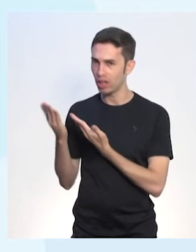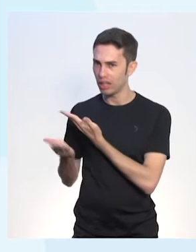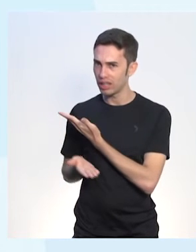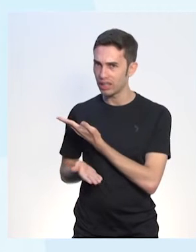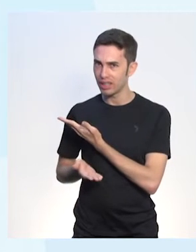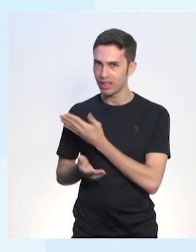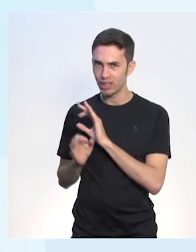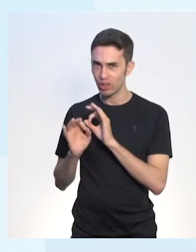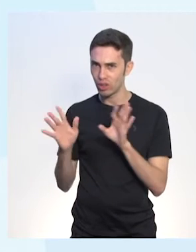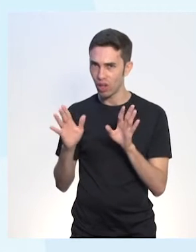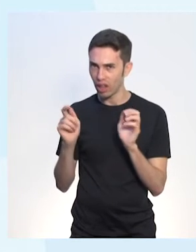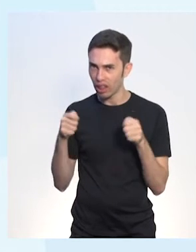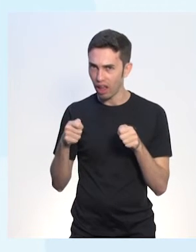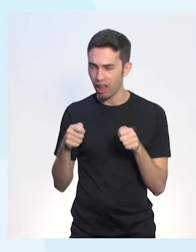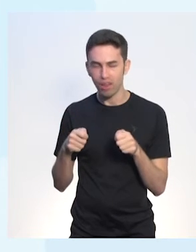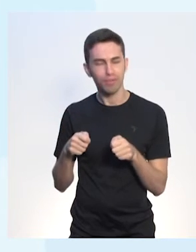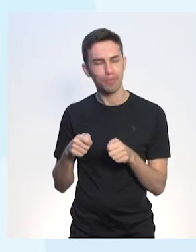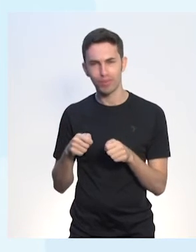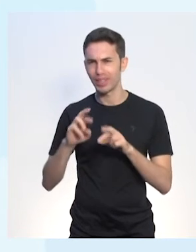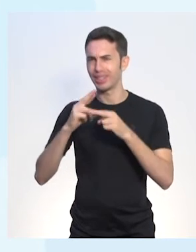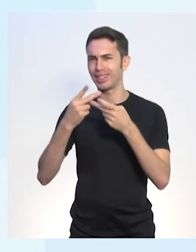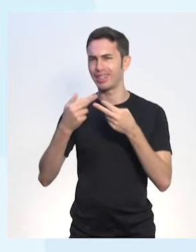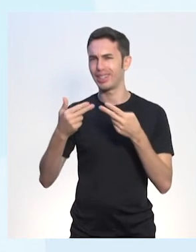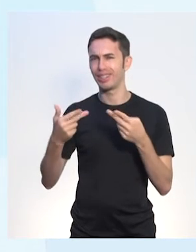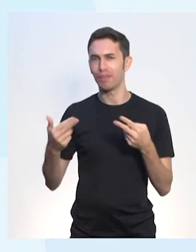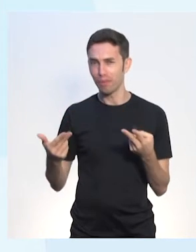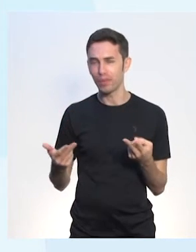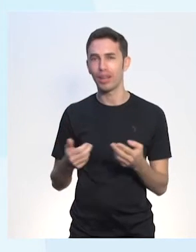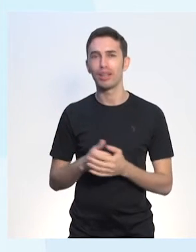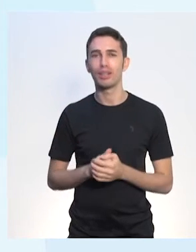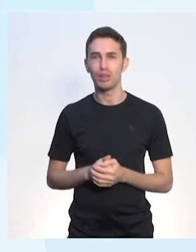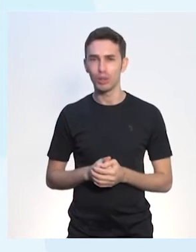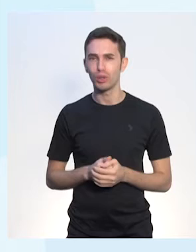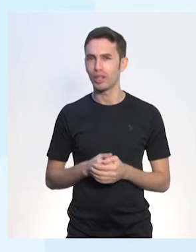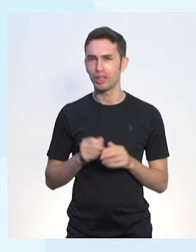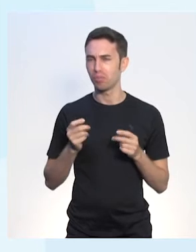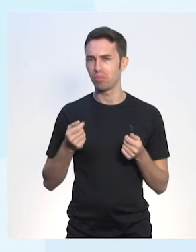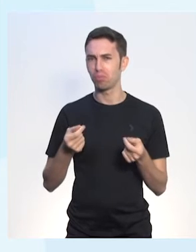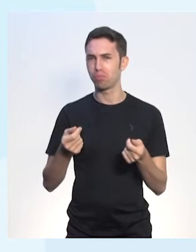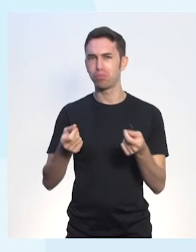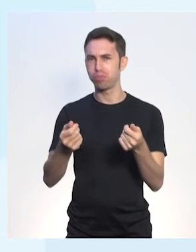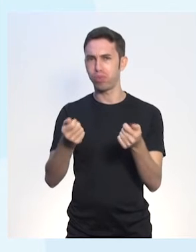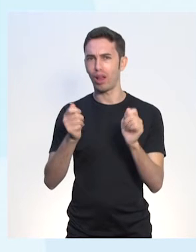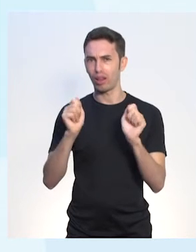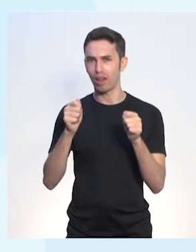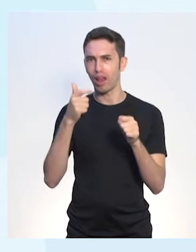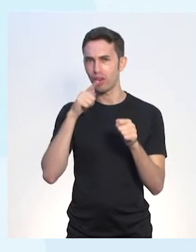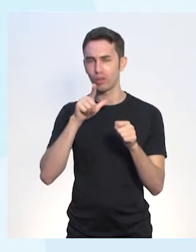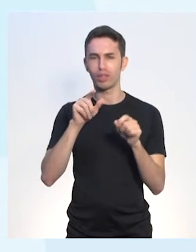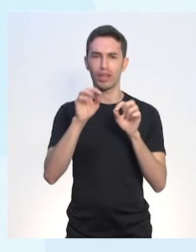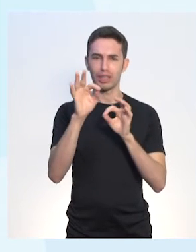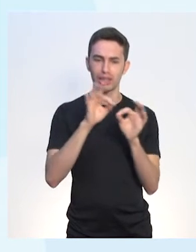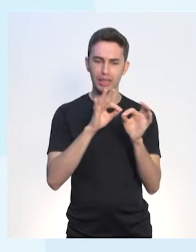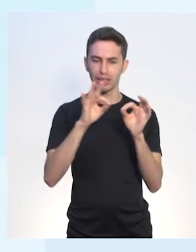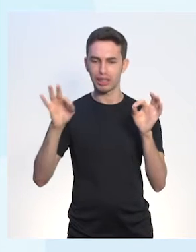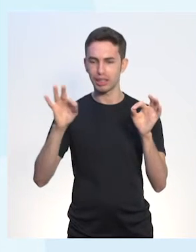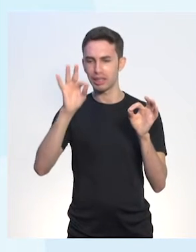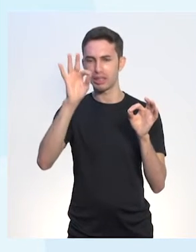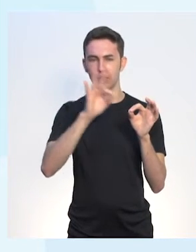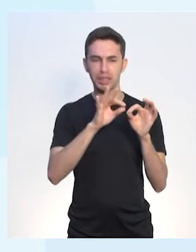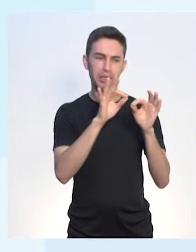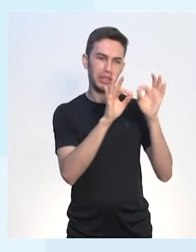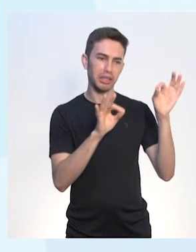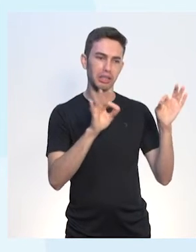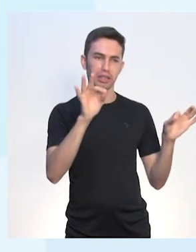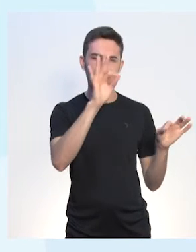essas posições dos triângulos? Não, a gente teria infinitas outras posições em que a gente poderia estar fazendo o nosso